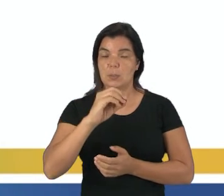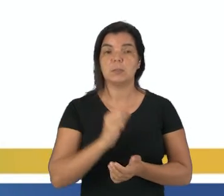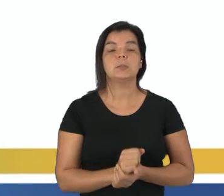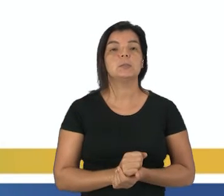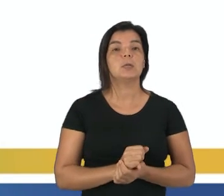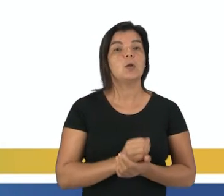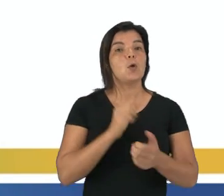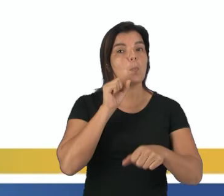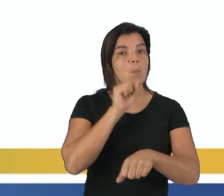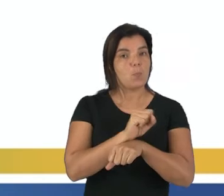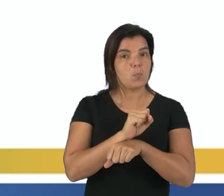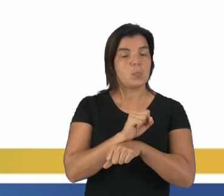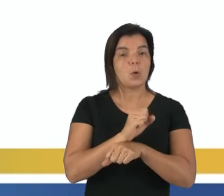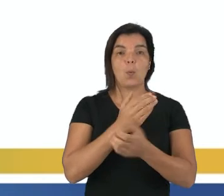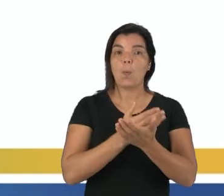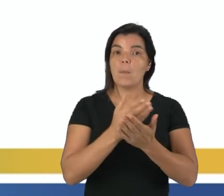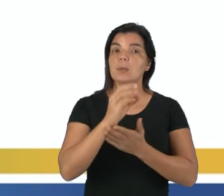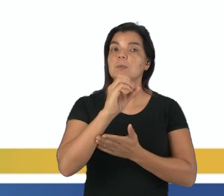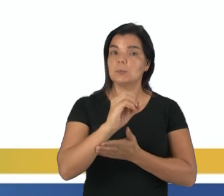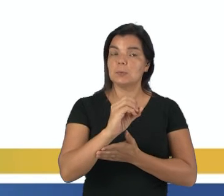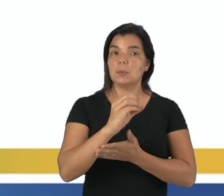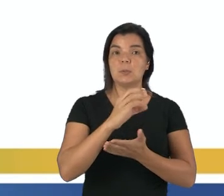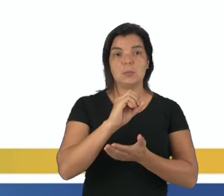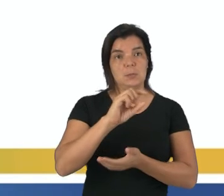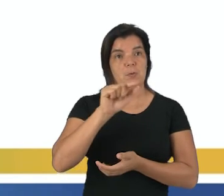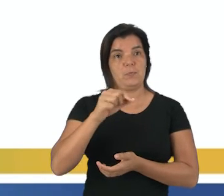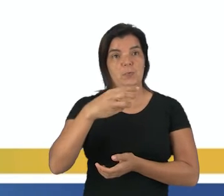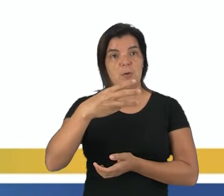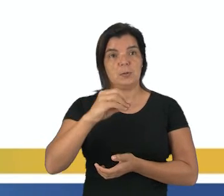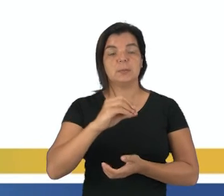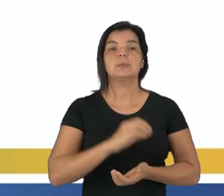E por sair do repouso, começa do zero. Então, 0,